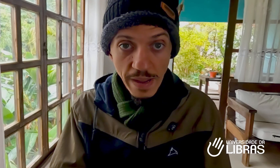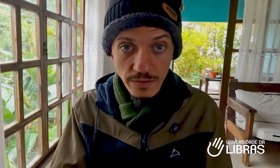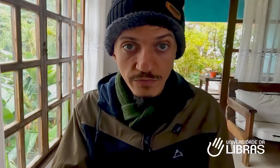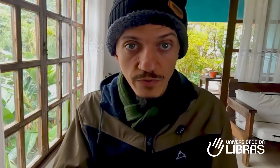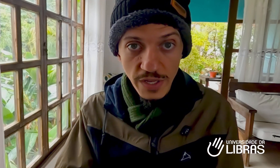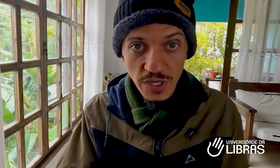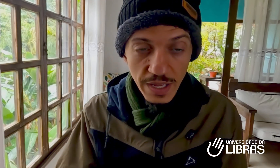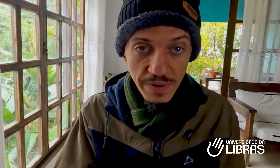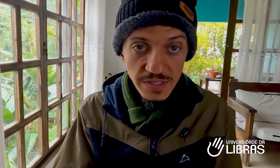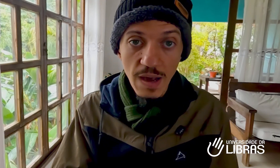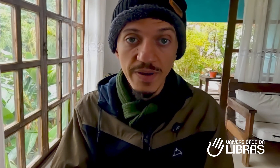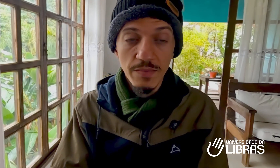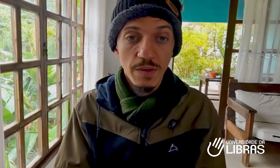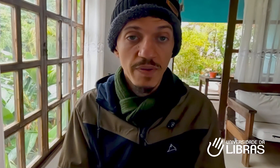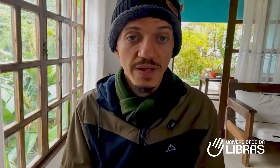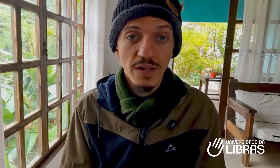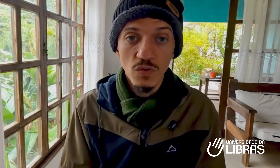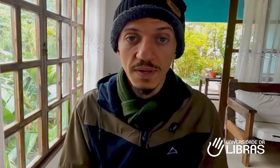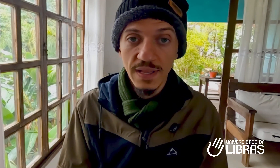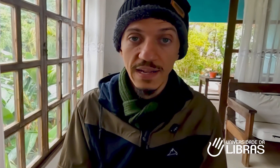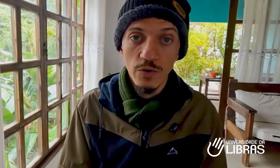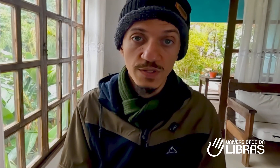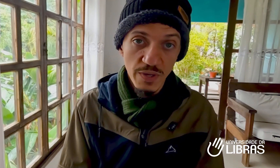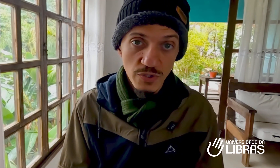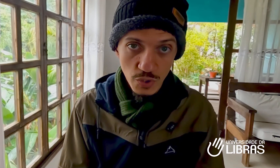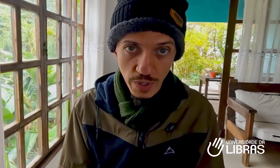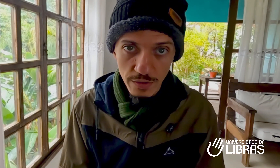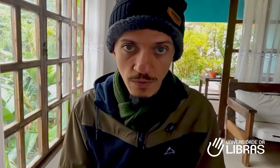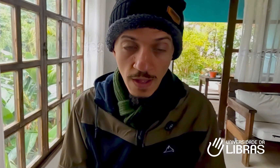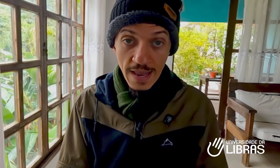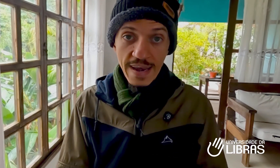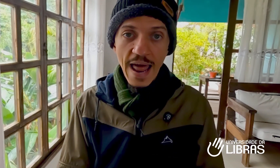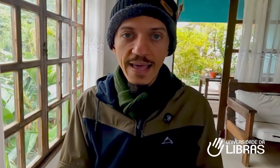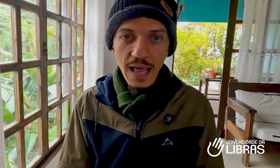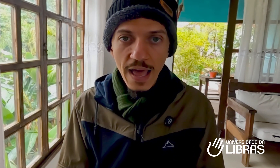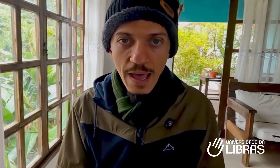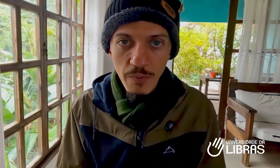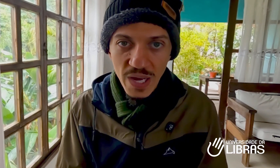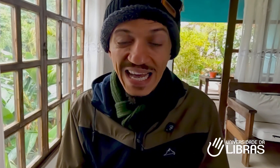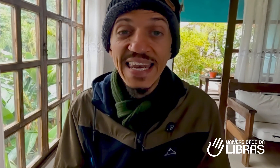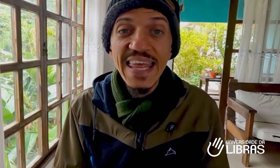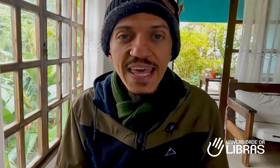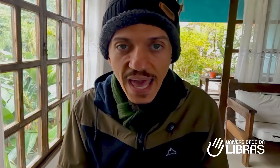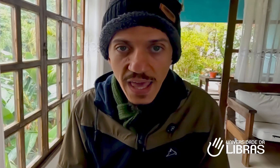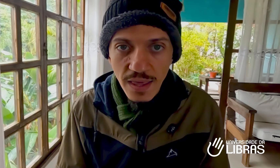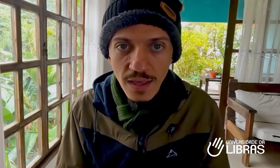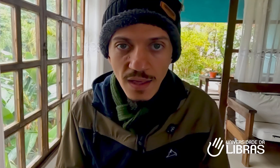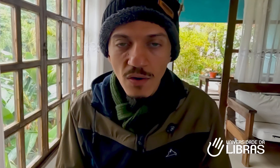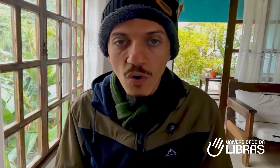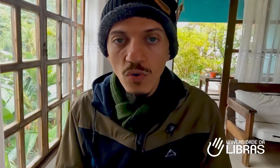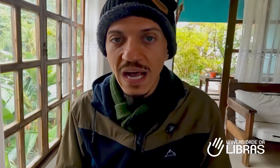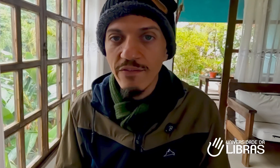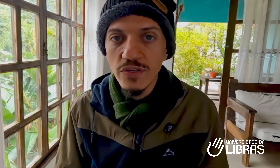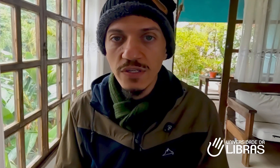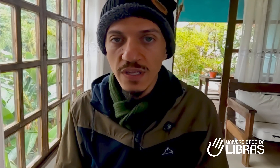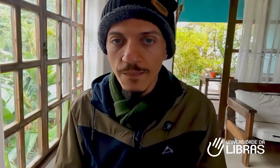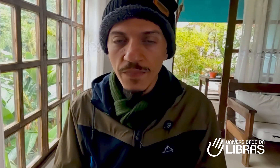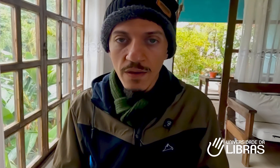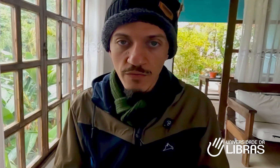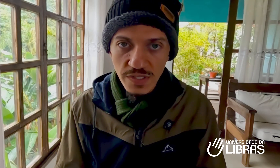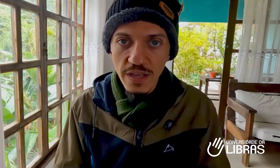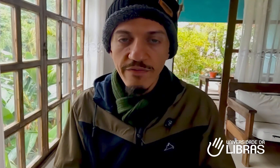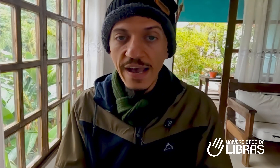criamos o método Fluente em Libras e abrimos a primeira turma dele em 2018, naquela época ninguém ousava